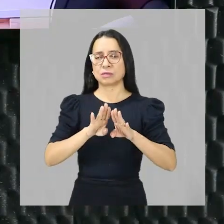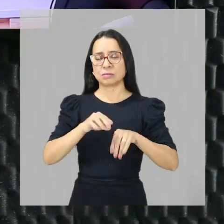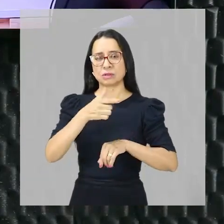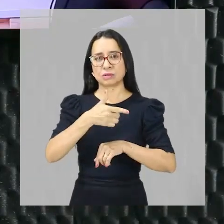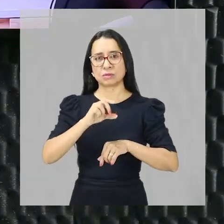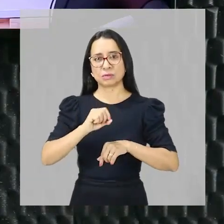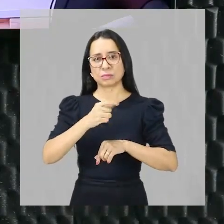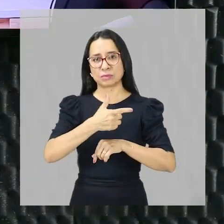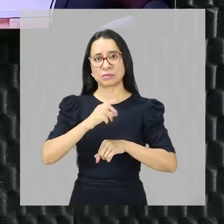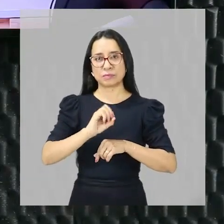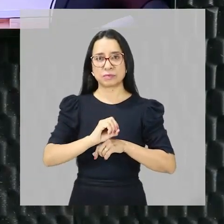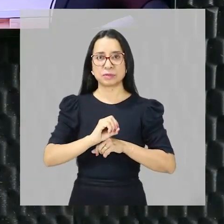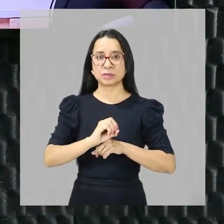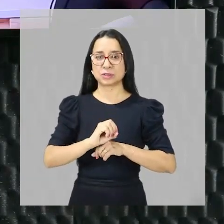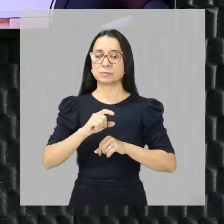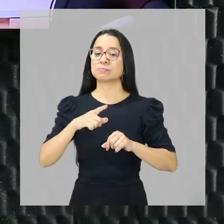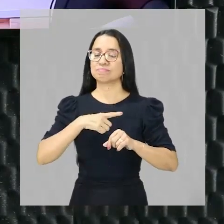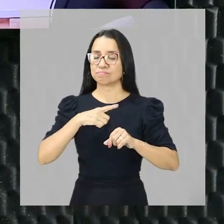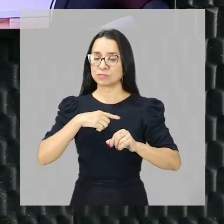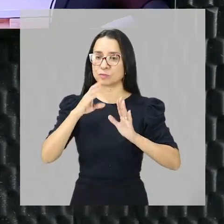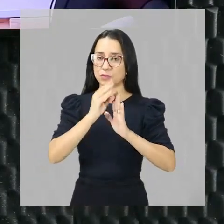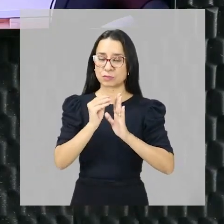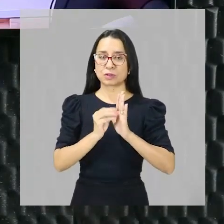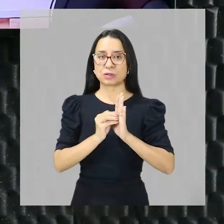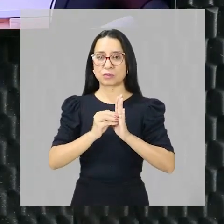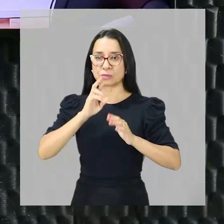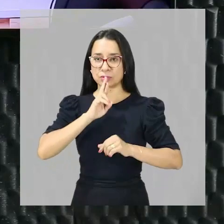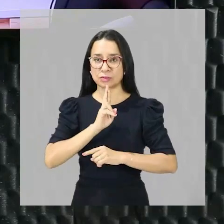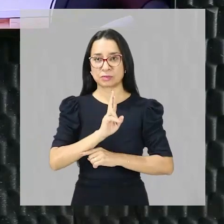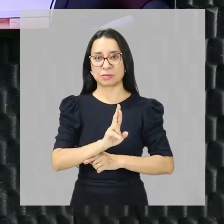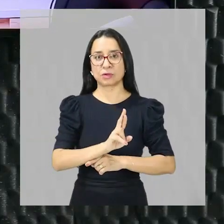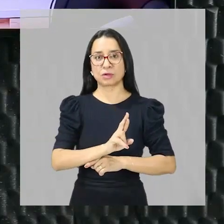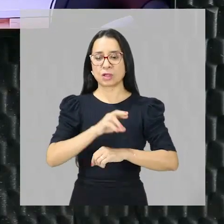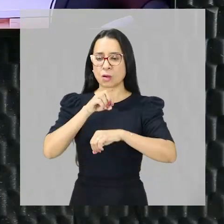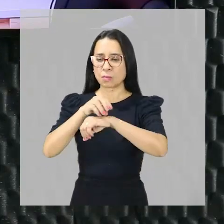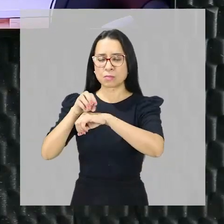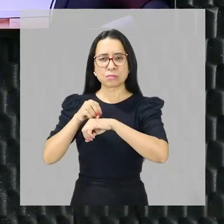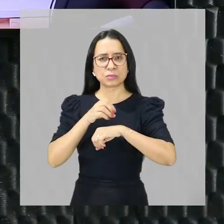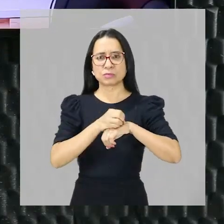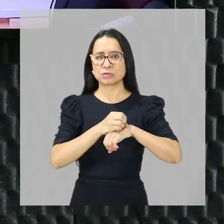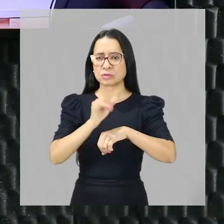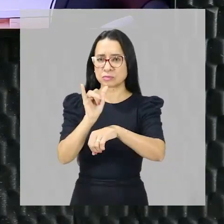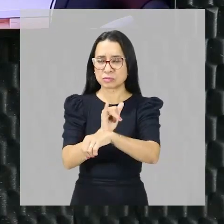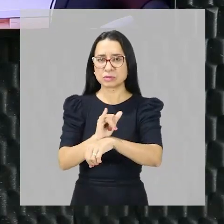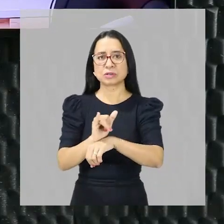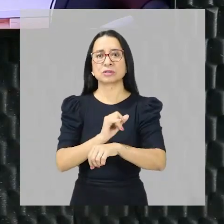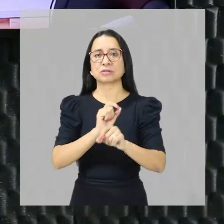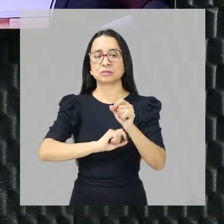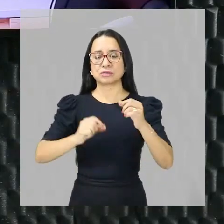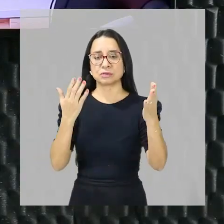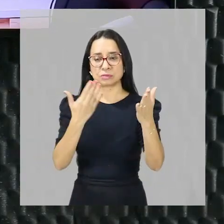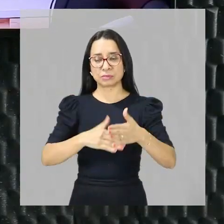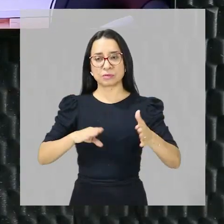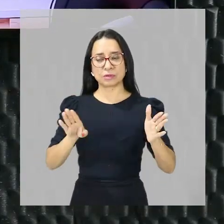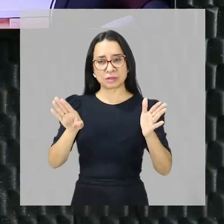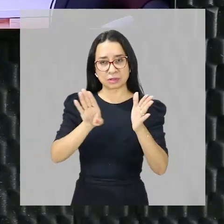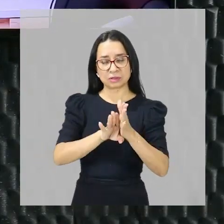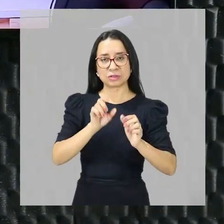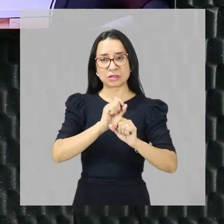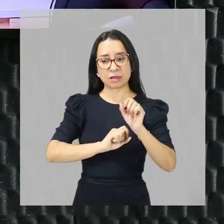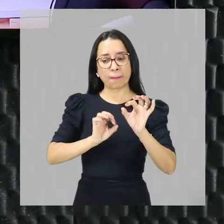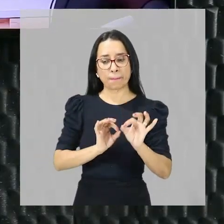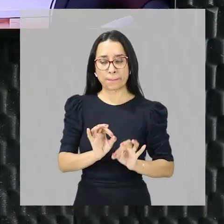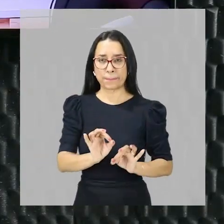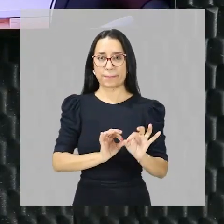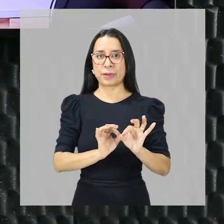de passarmos os conteúdos e a resolução, a gente está passando muita dica para ti, muita estratégia de prova, para tu chegar lá